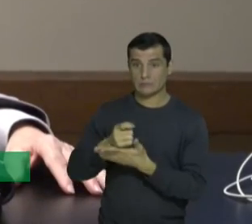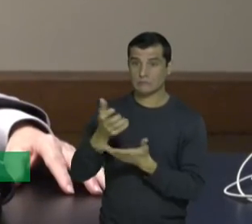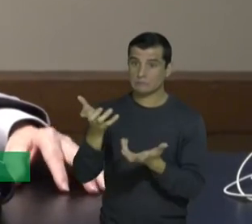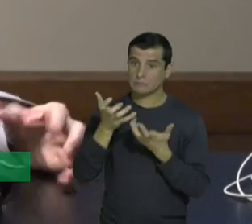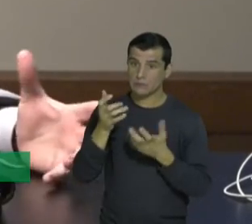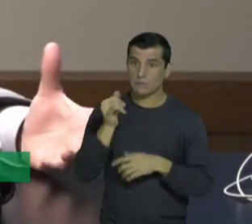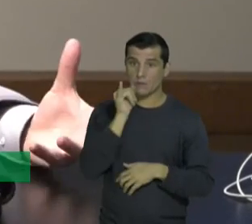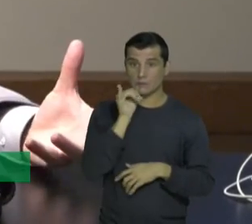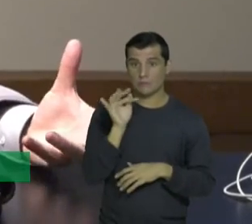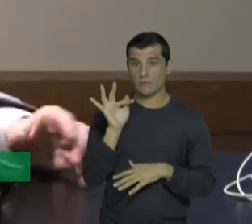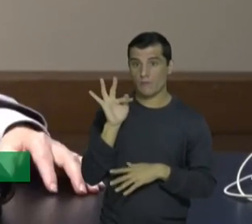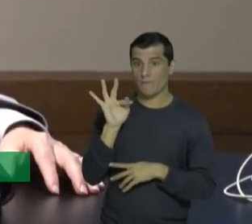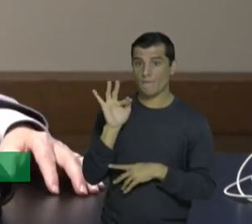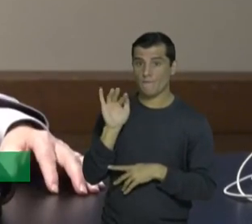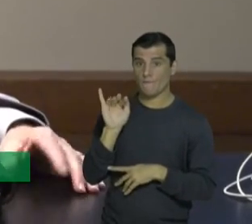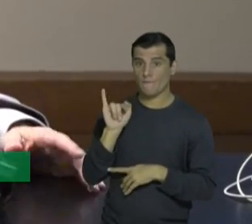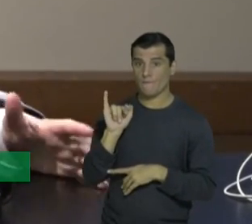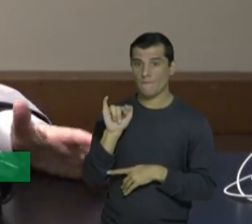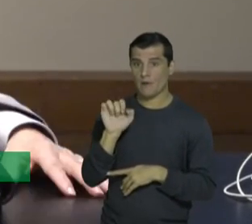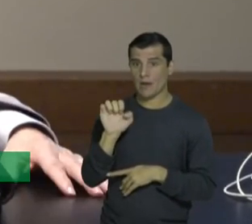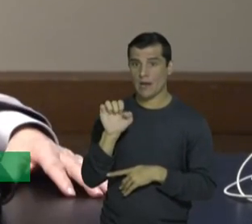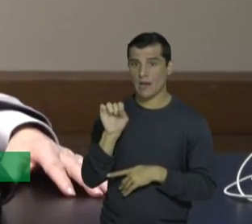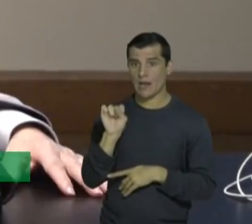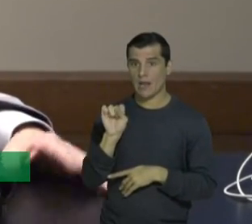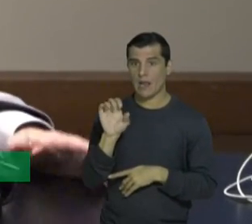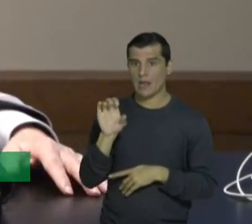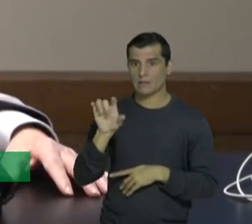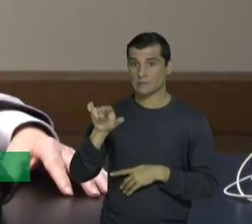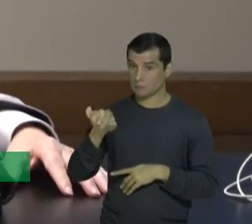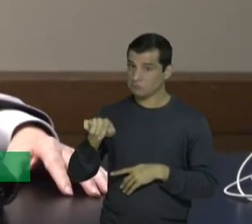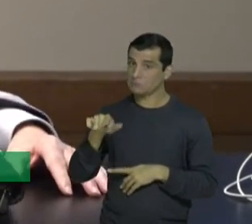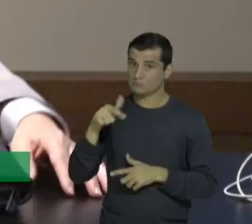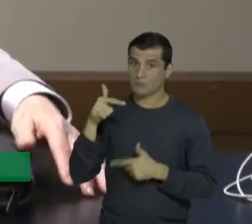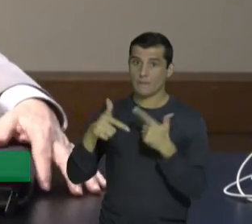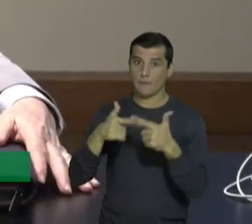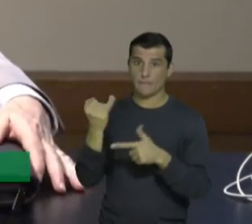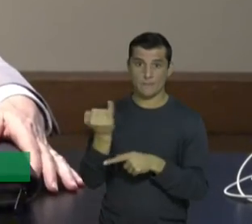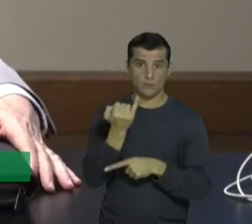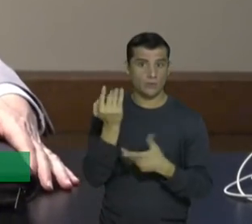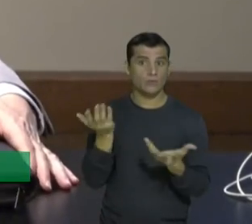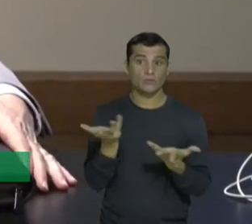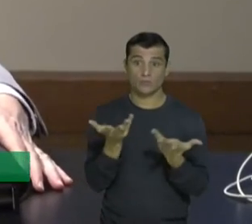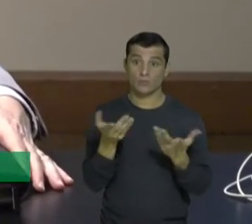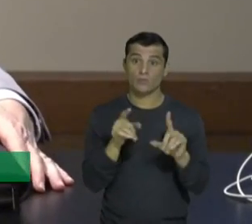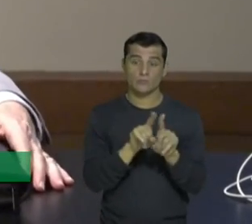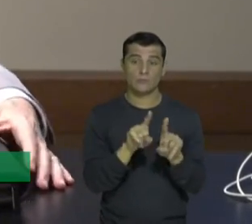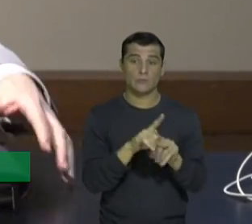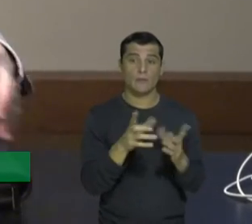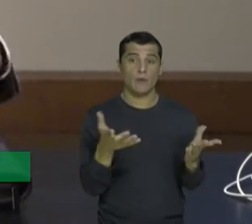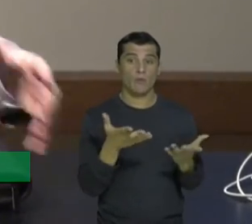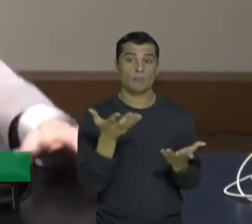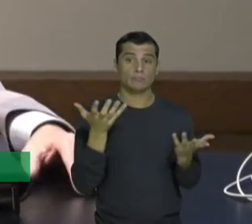fiesc realmente com um grande trabalho hoje quero também aqui eh eh reinterar isso e serve de